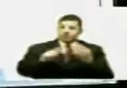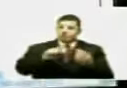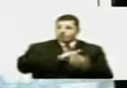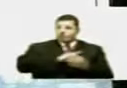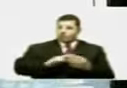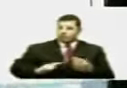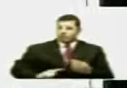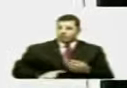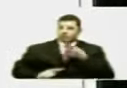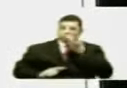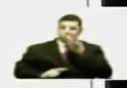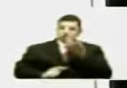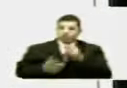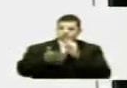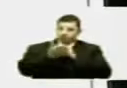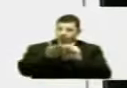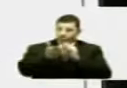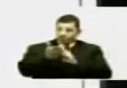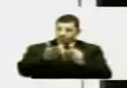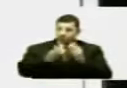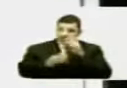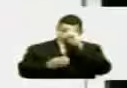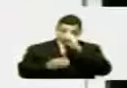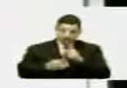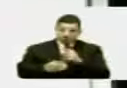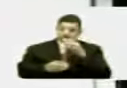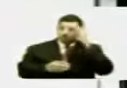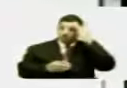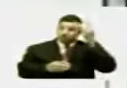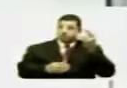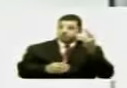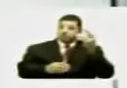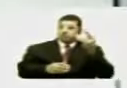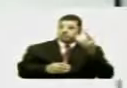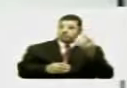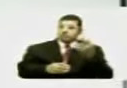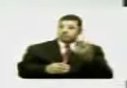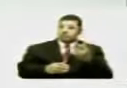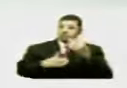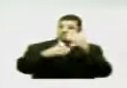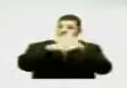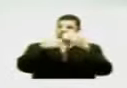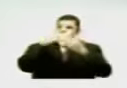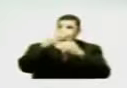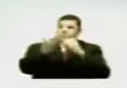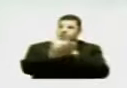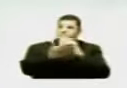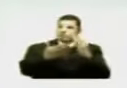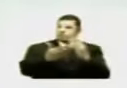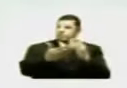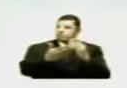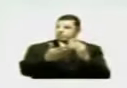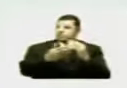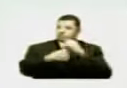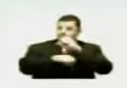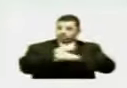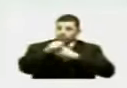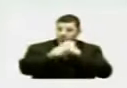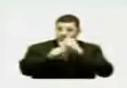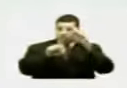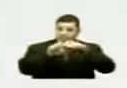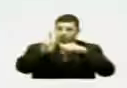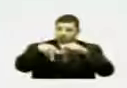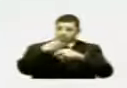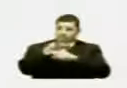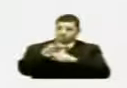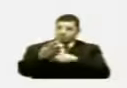Governador disse que vai assinar a ordem de serviço amanhã, que as obras iniciam até o final do mês, que é depois